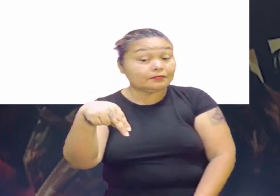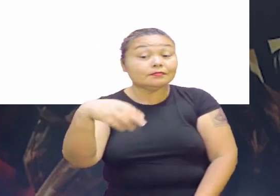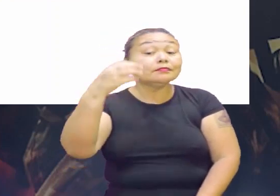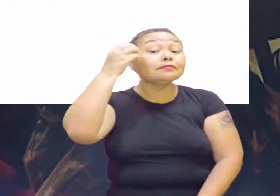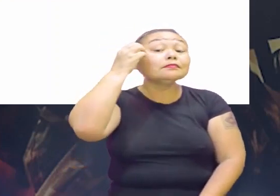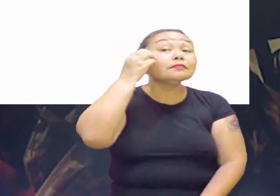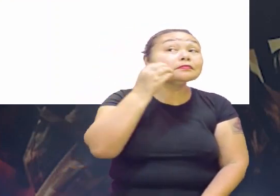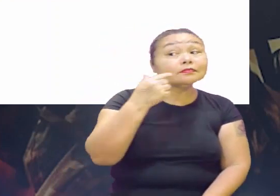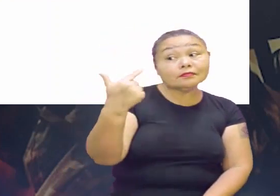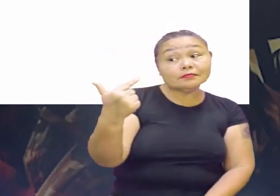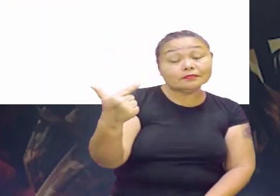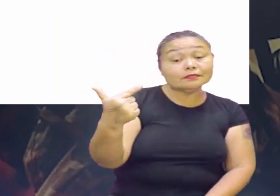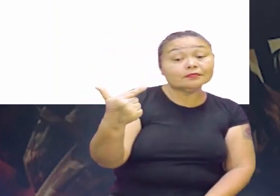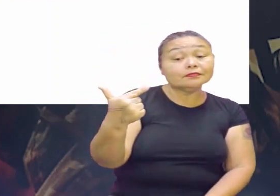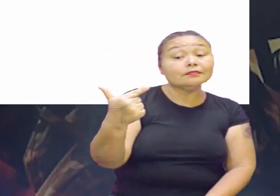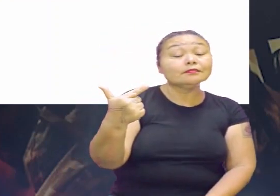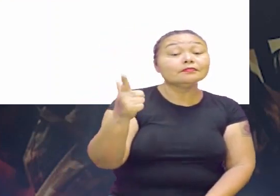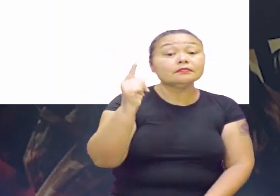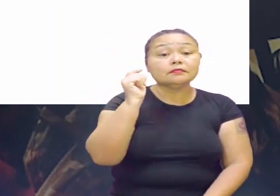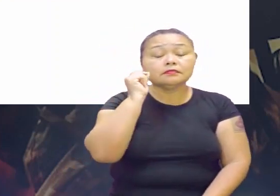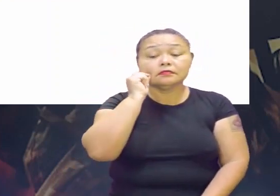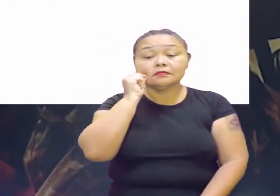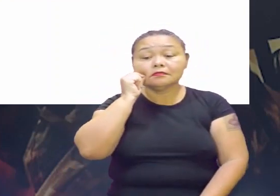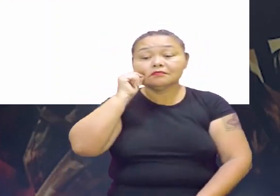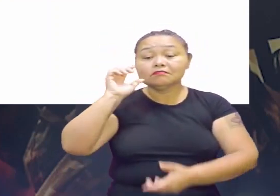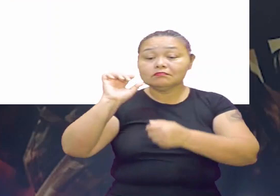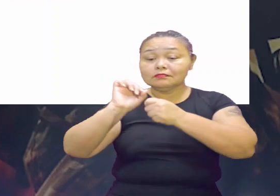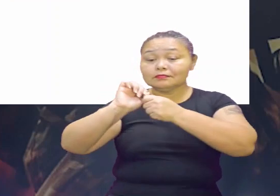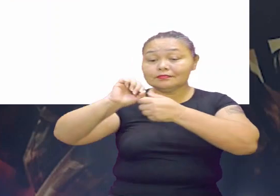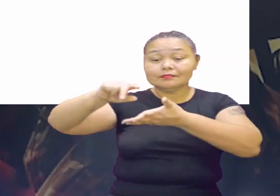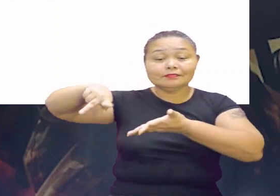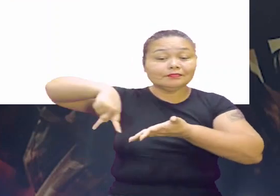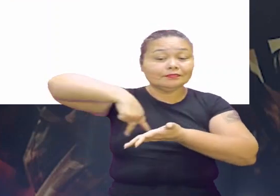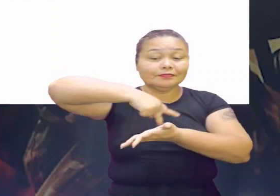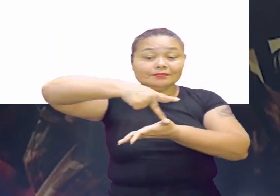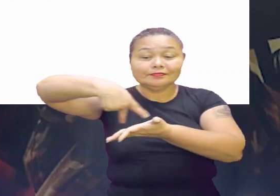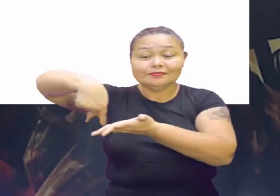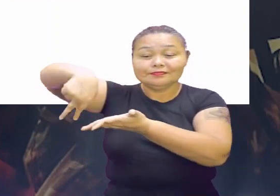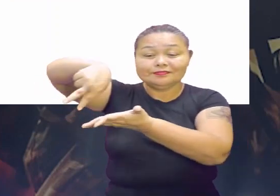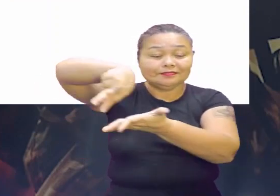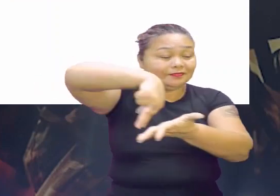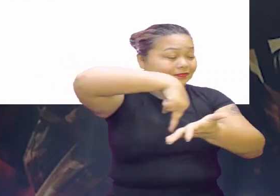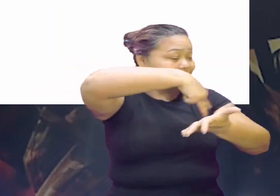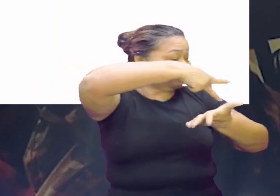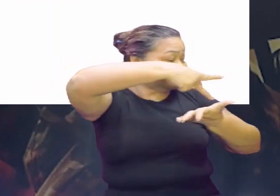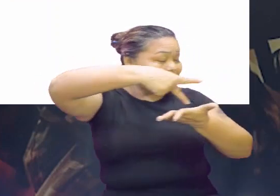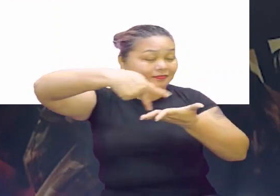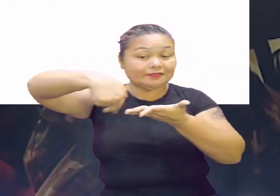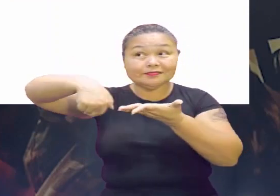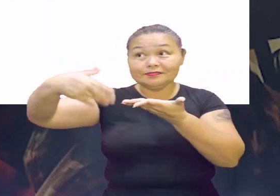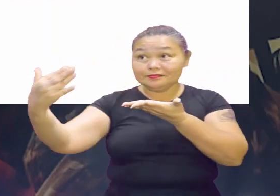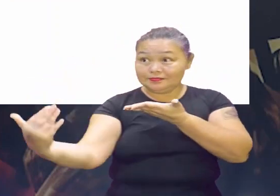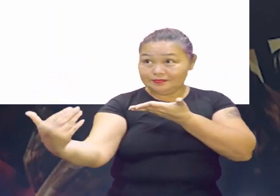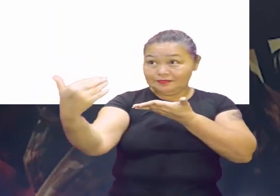Dom Pedro II, ele vai dar um baile para a Maria Chilena, que estava no